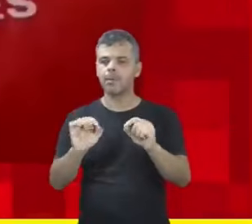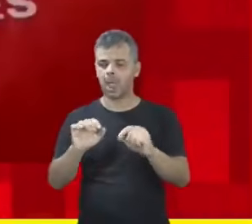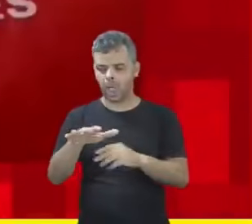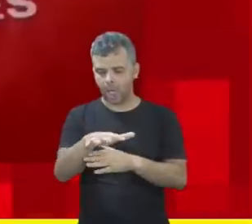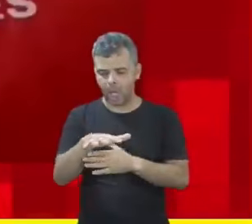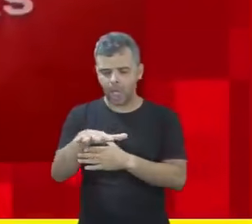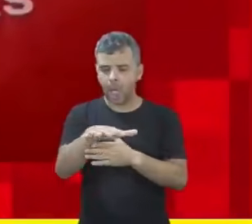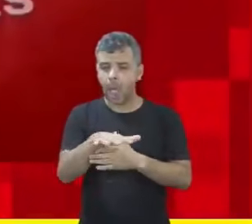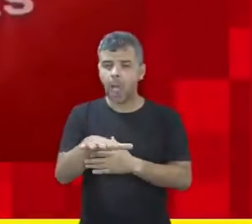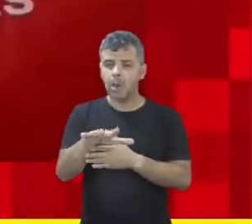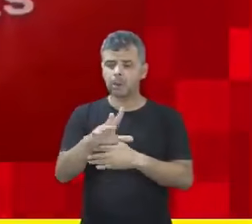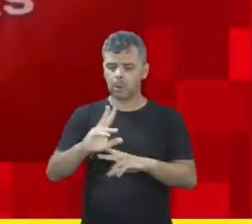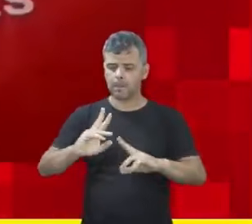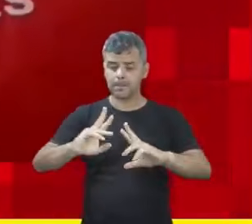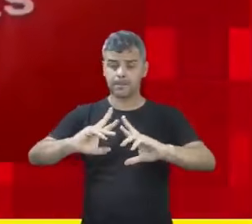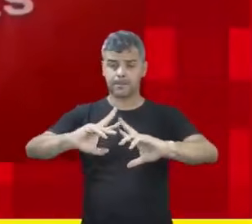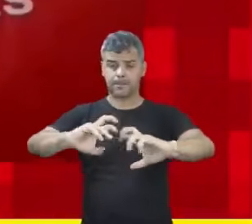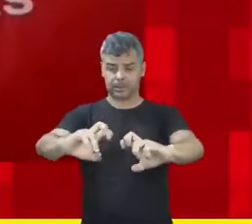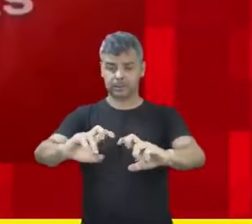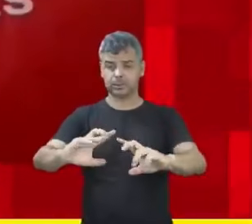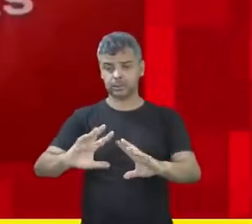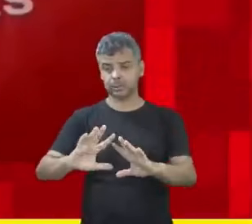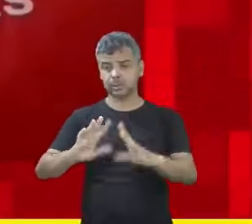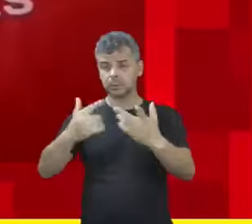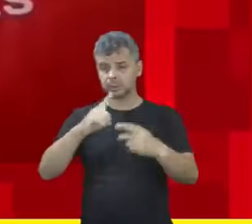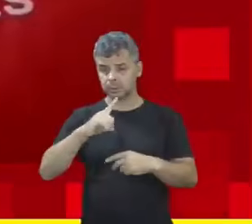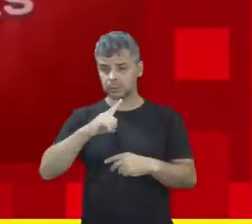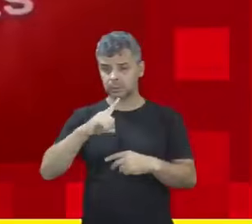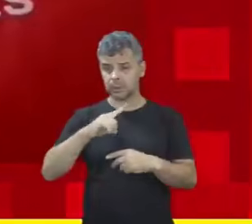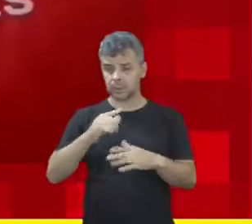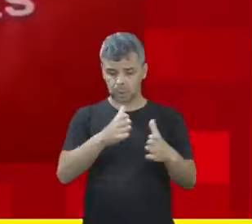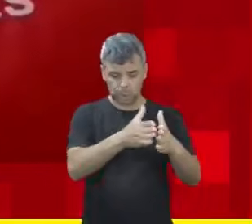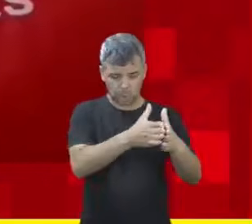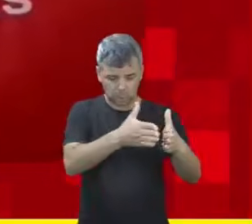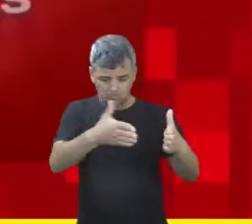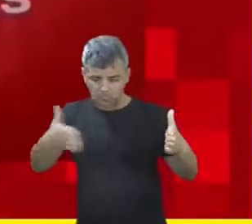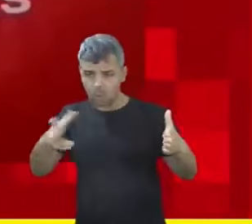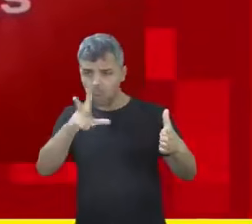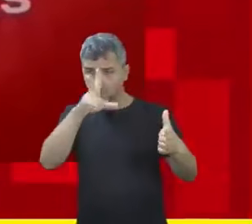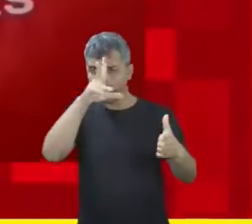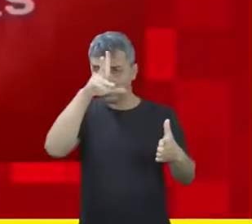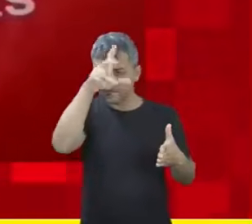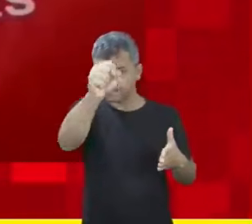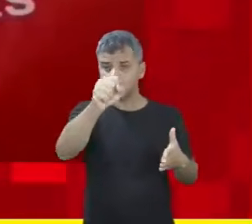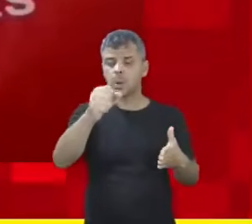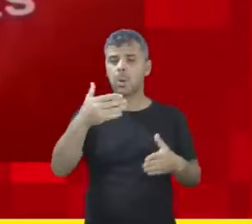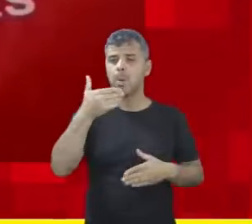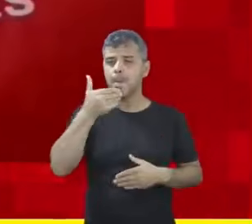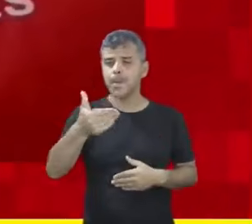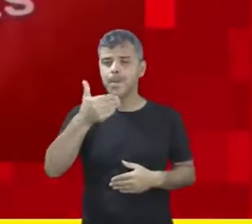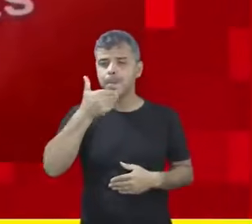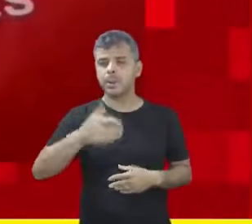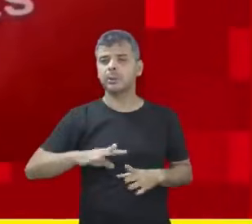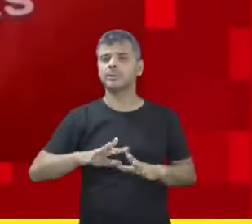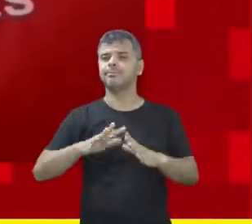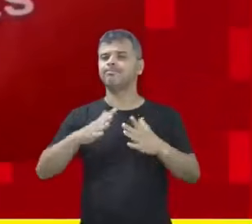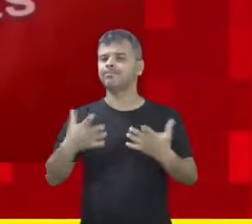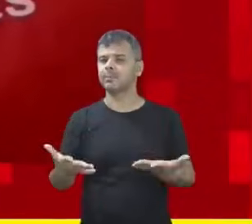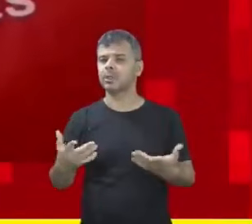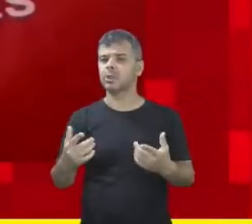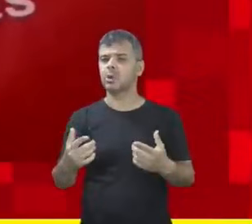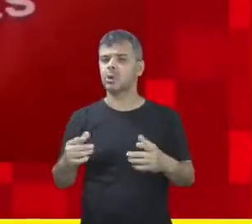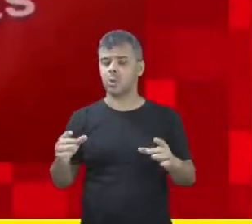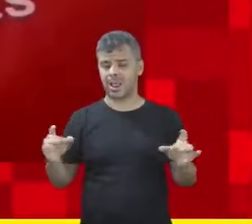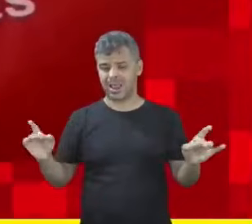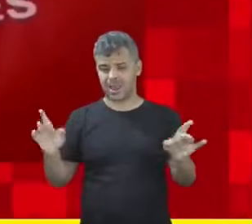setor que eu vejo, né, tenho sentido nesse último período muito forte as reivindicações contra o fim